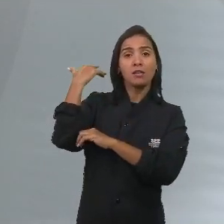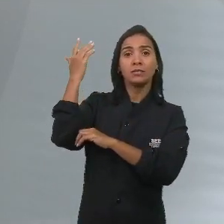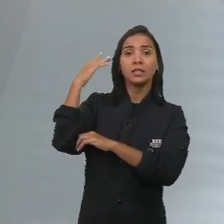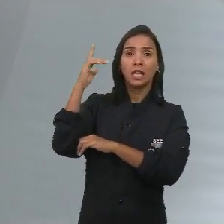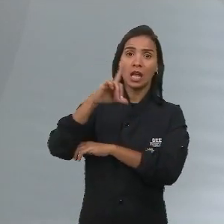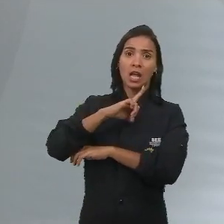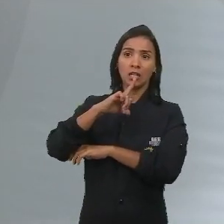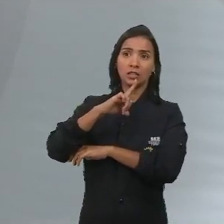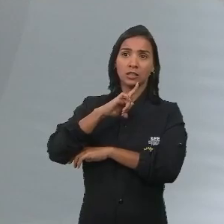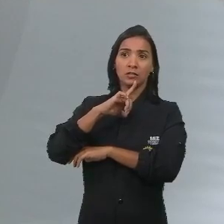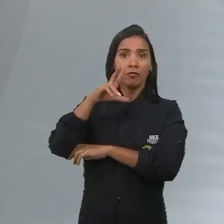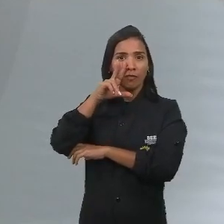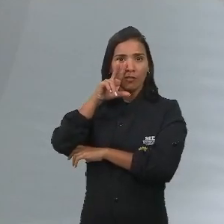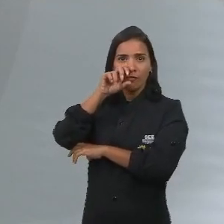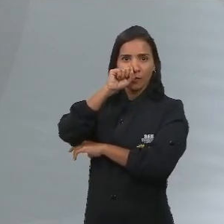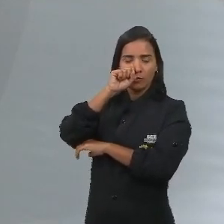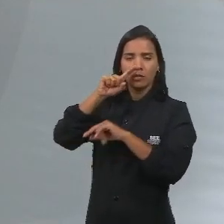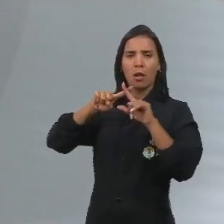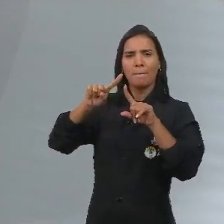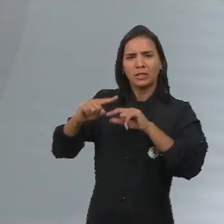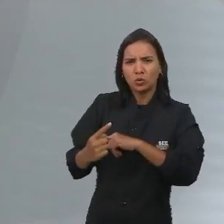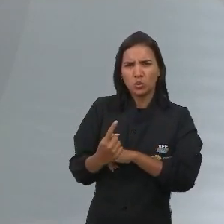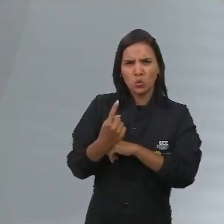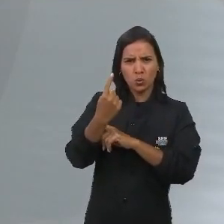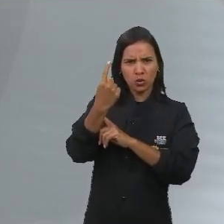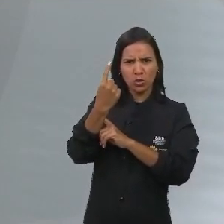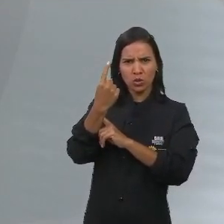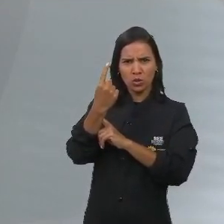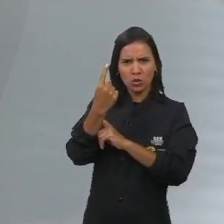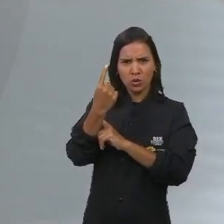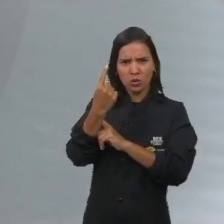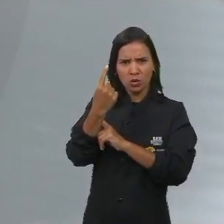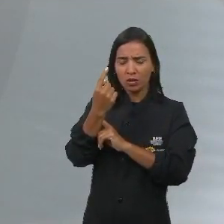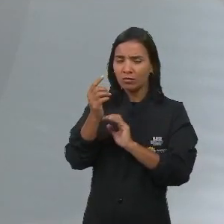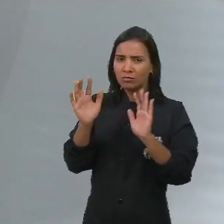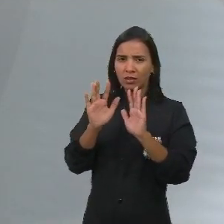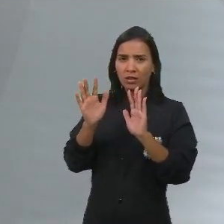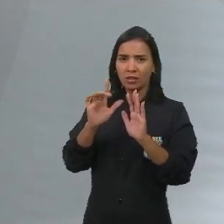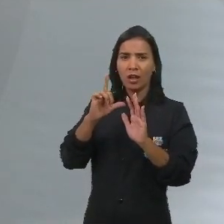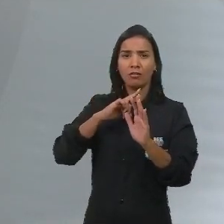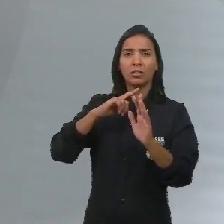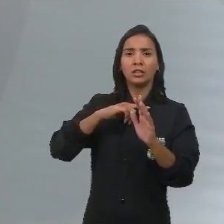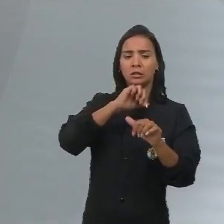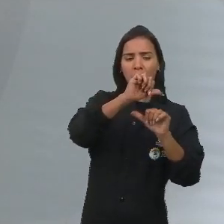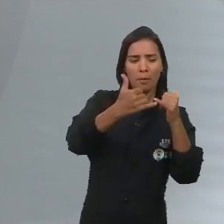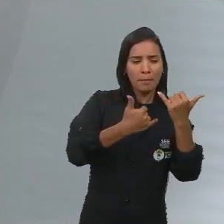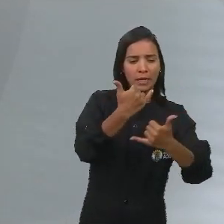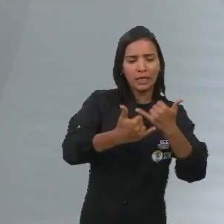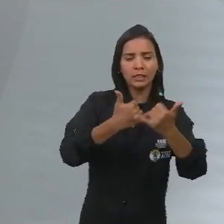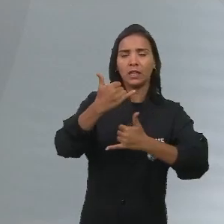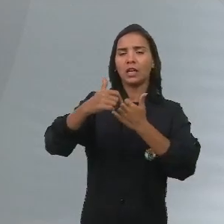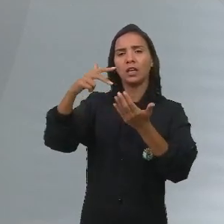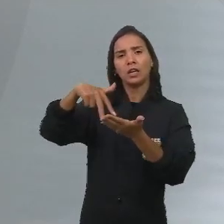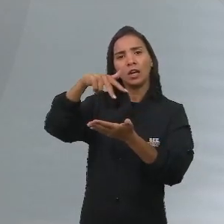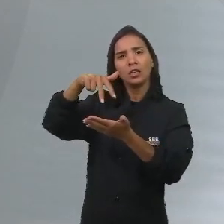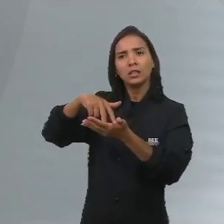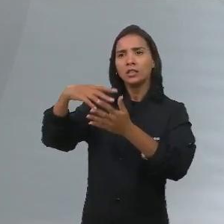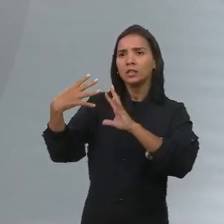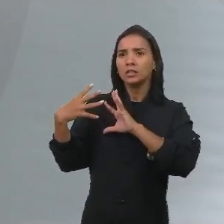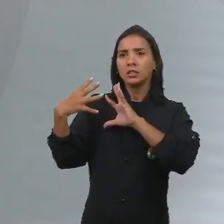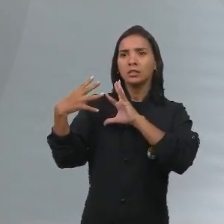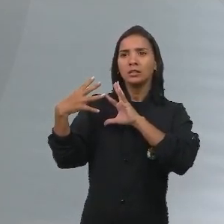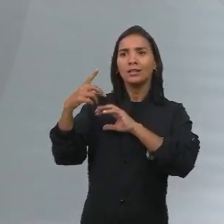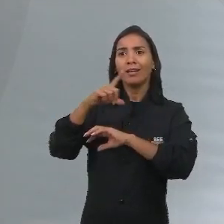necessariamente mente é o único elemento a gente já passou pela dança a gente já passou pelos jogos e brincadeiras a gente já passou pelas lutas tem o aspecto de